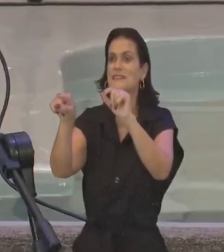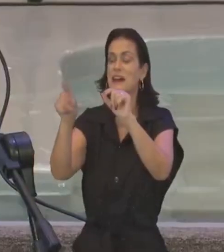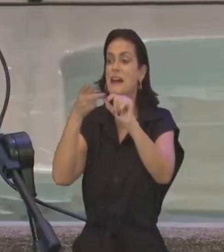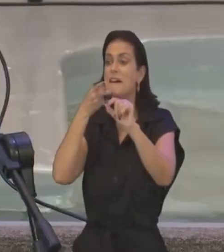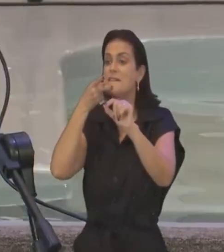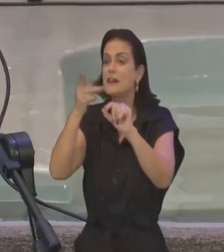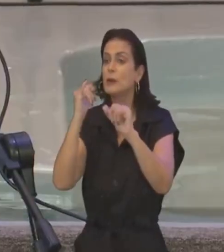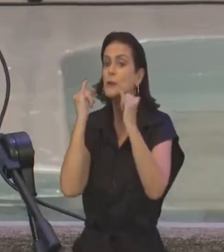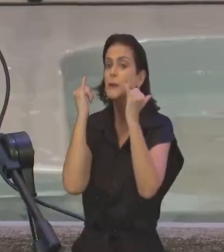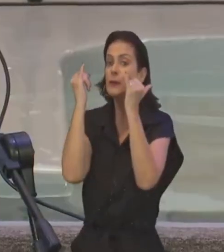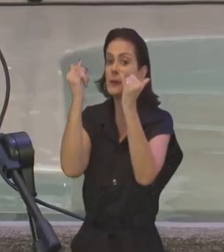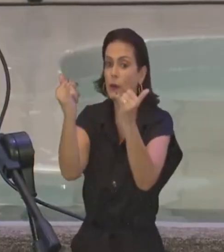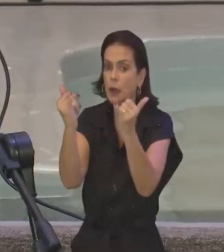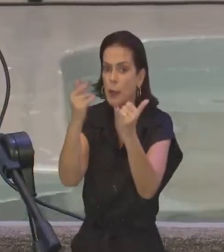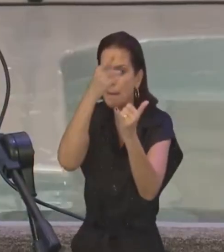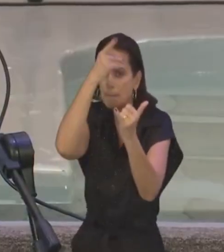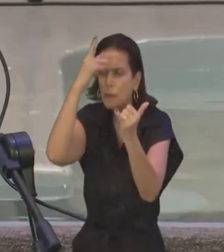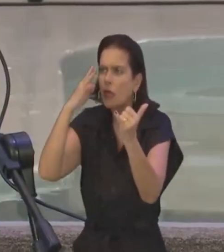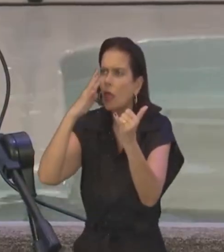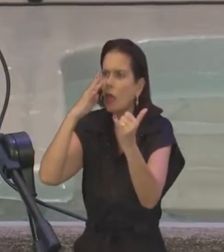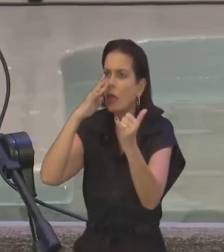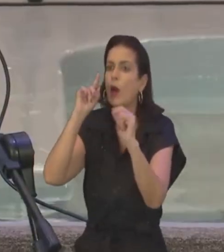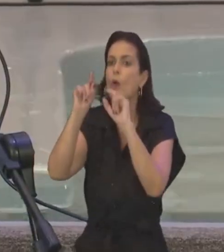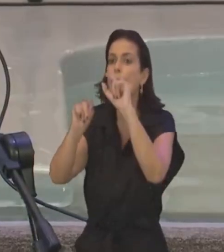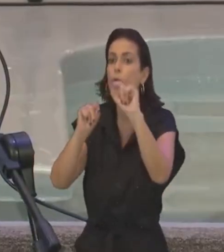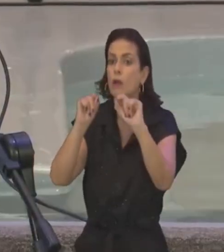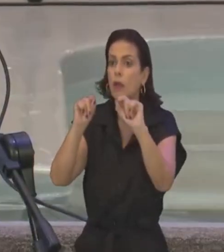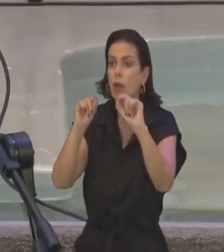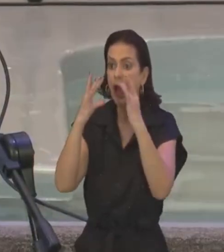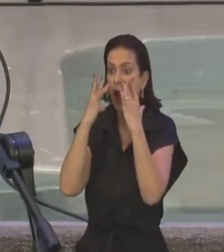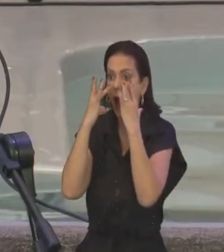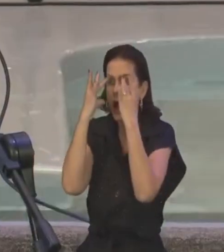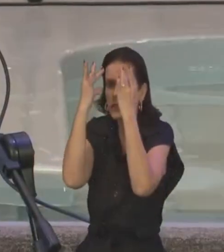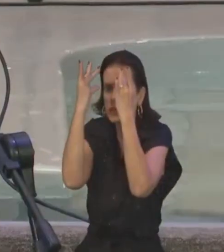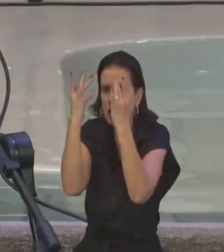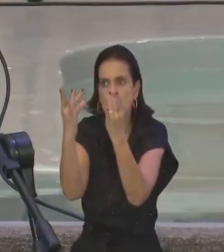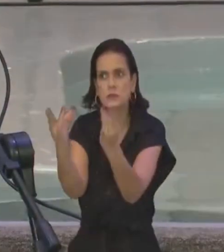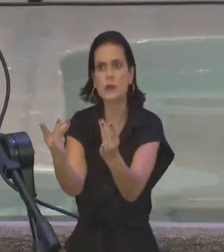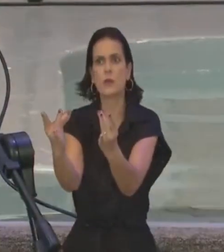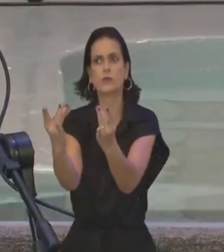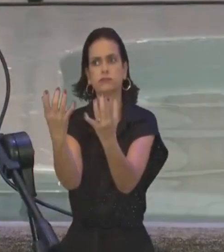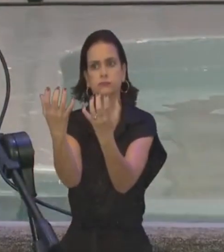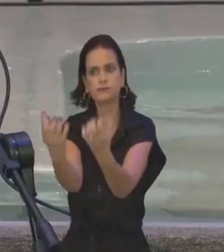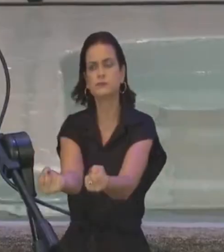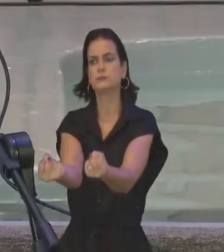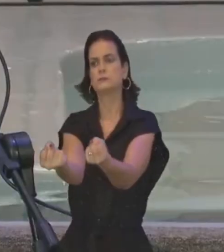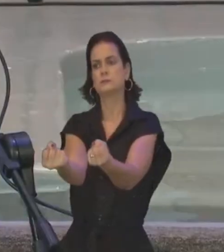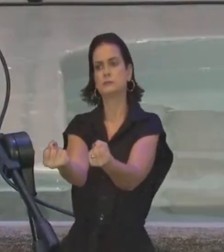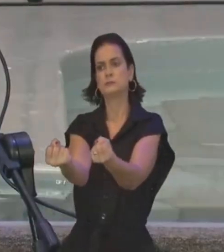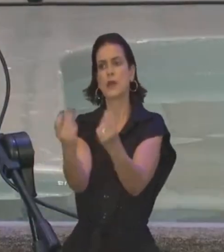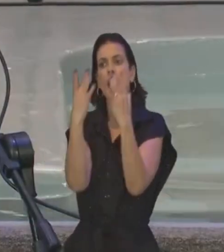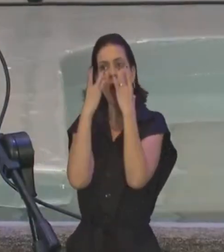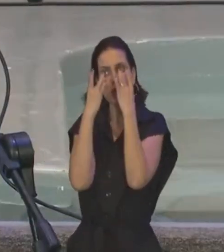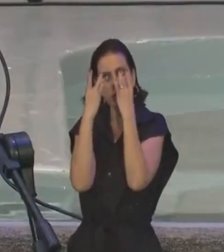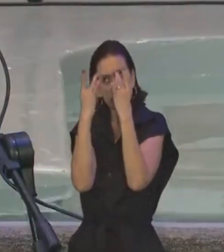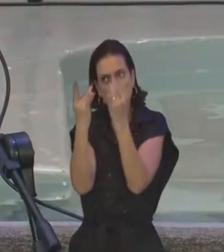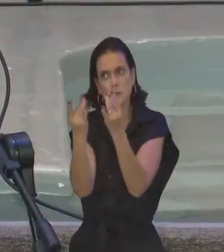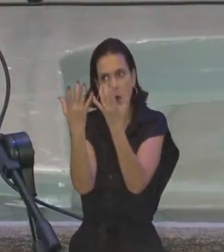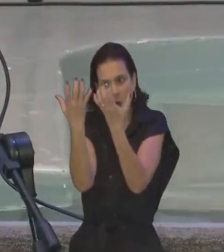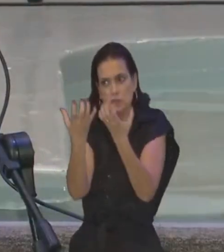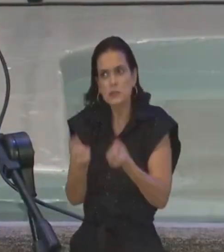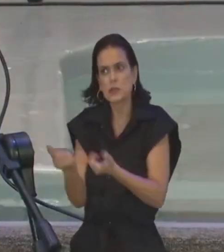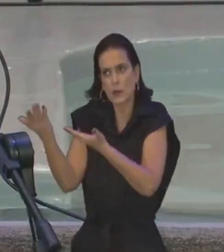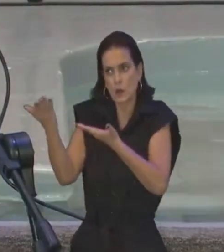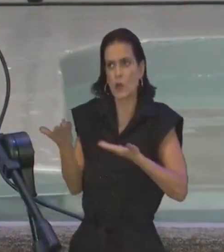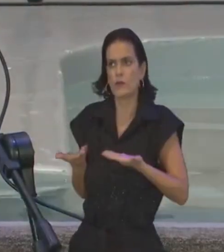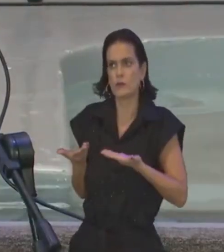chama o povo ouvinte para que dessem atenção a este convite, que assim